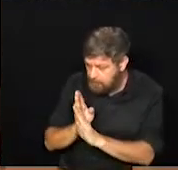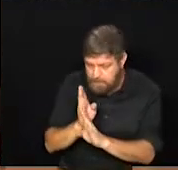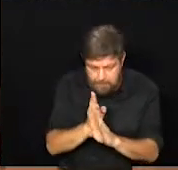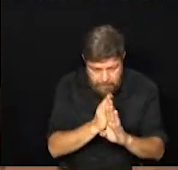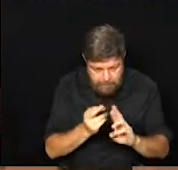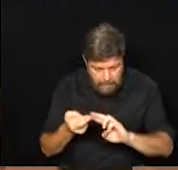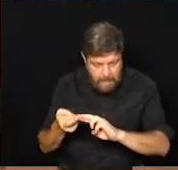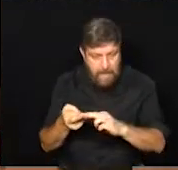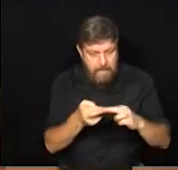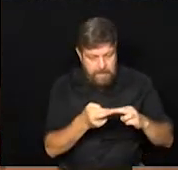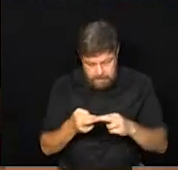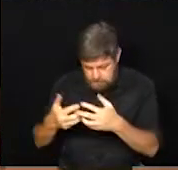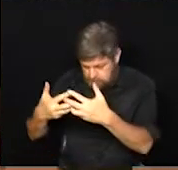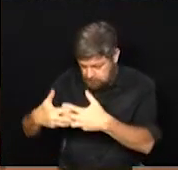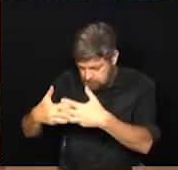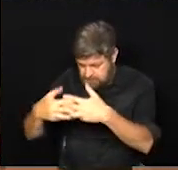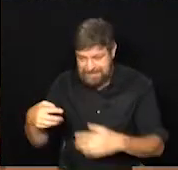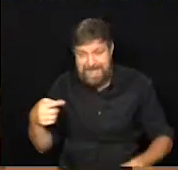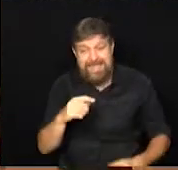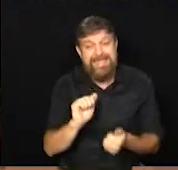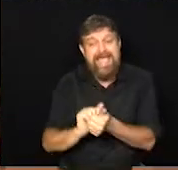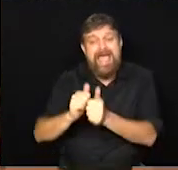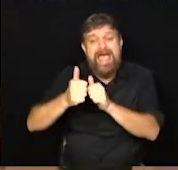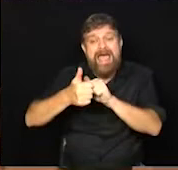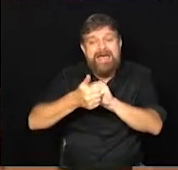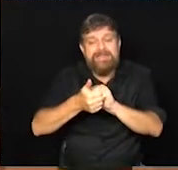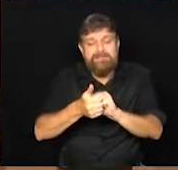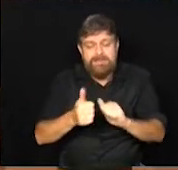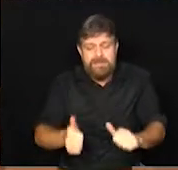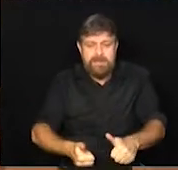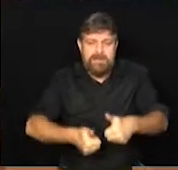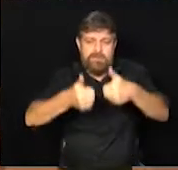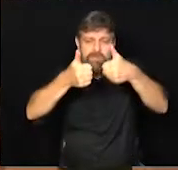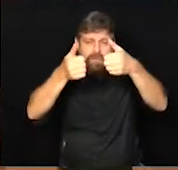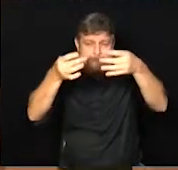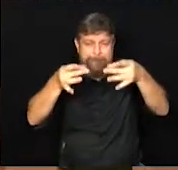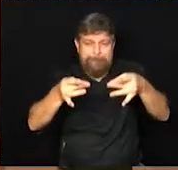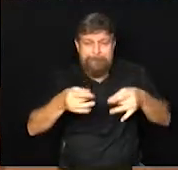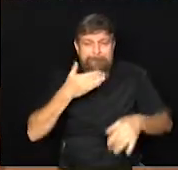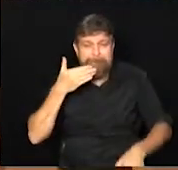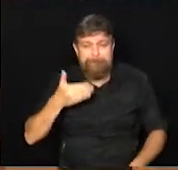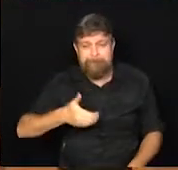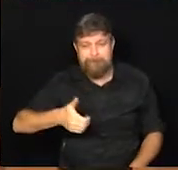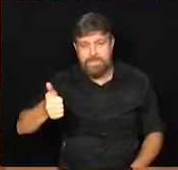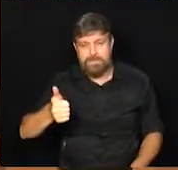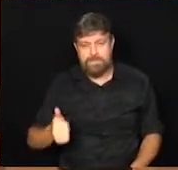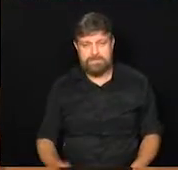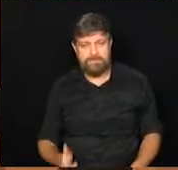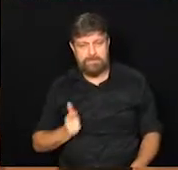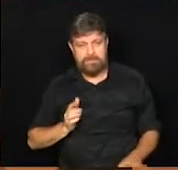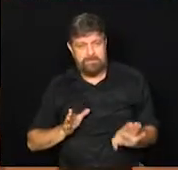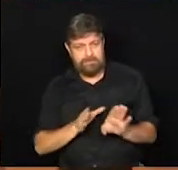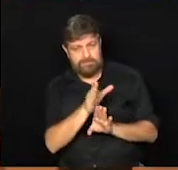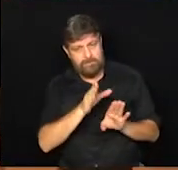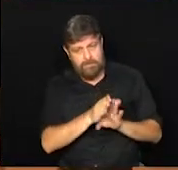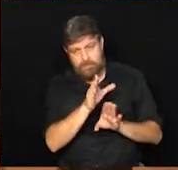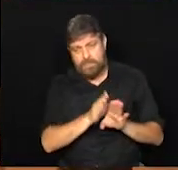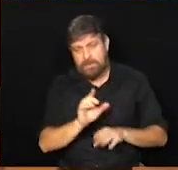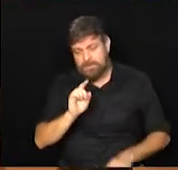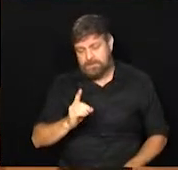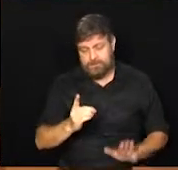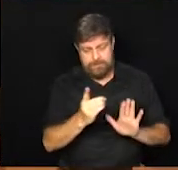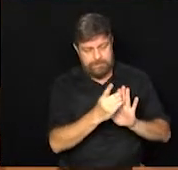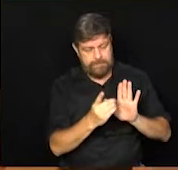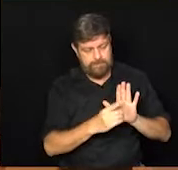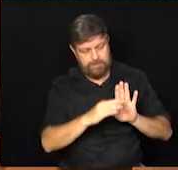existe e, de fato, aprimorar essa rede. Então, essa é uma consideração de que esse decreto,